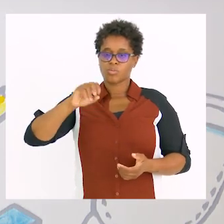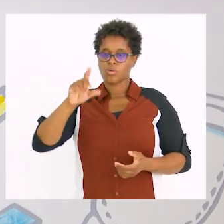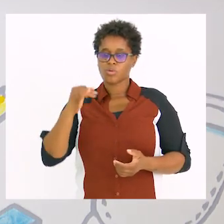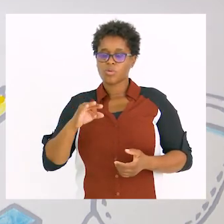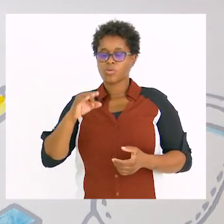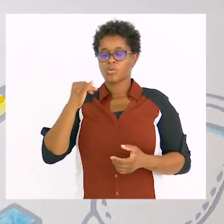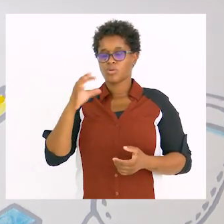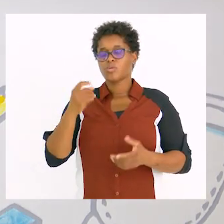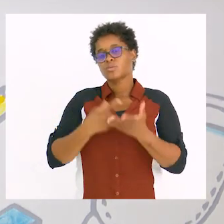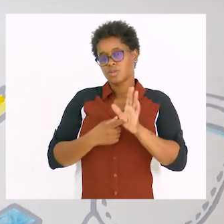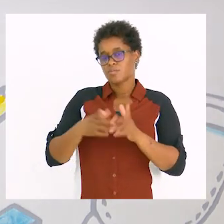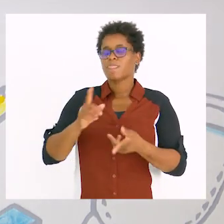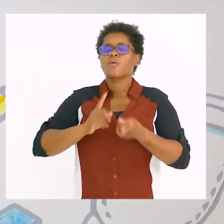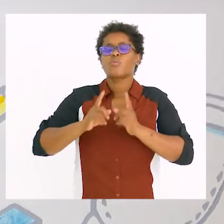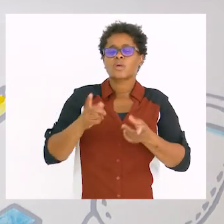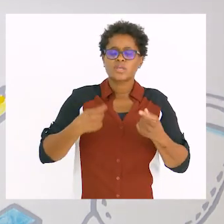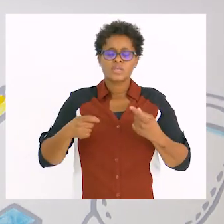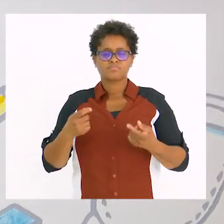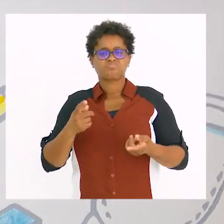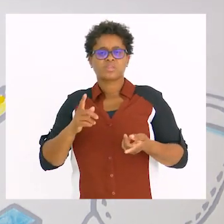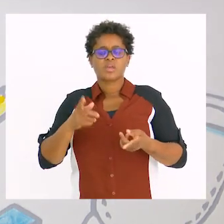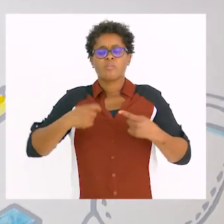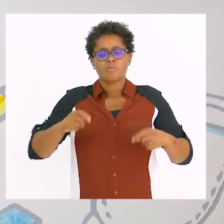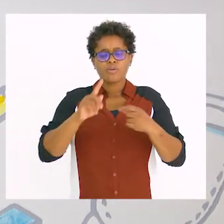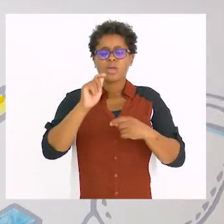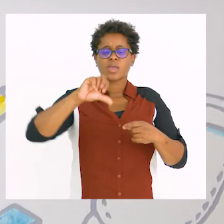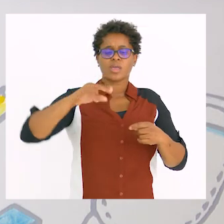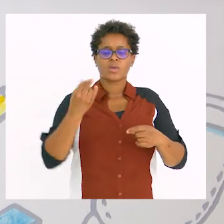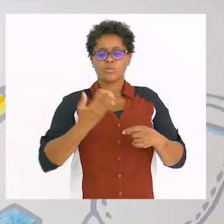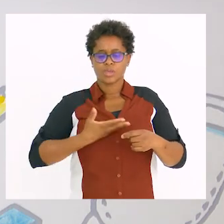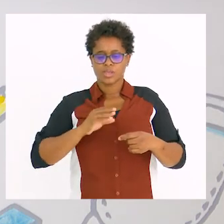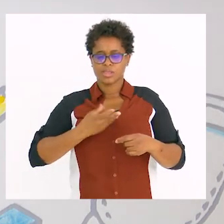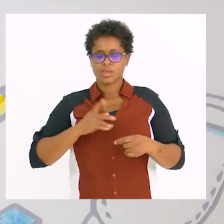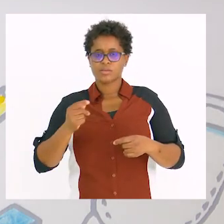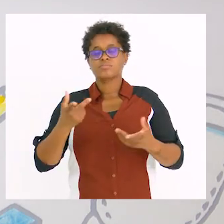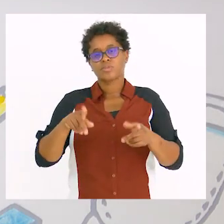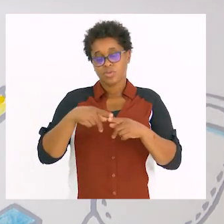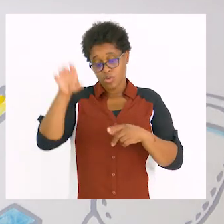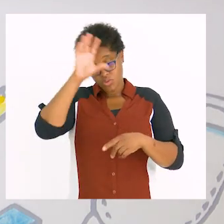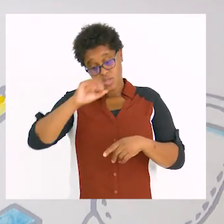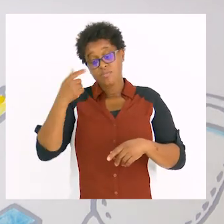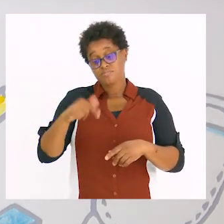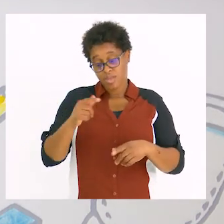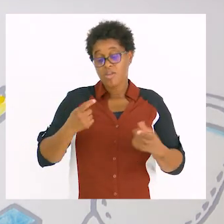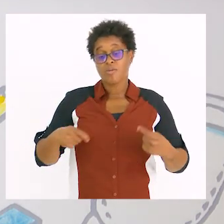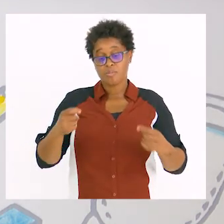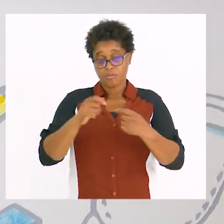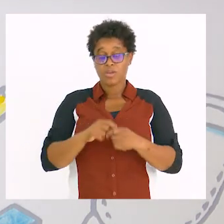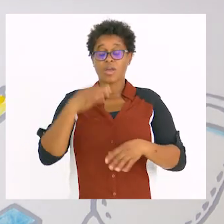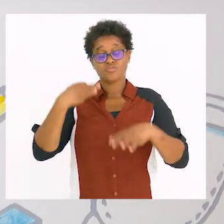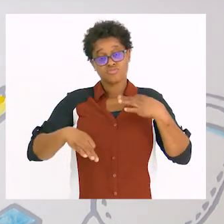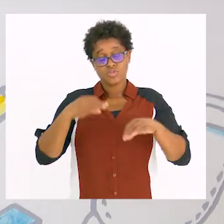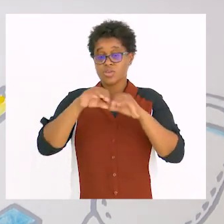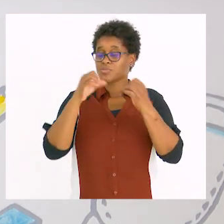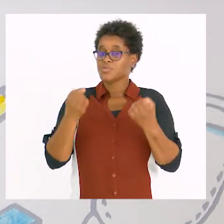o que é que significa promover a equidade? Significa que o Estado tem que promover a